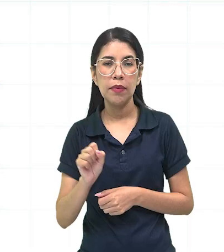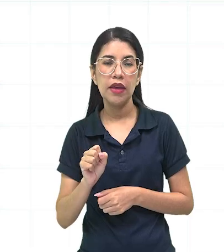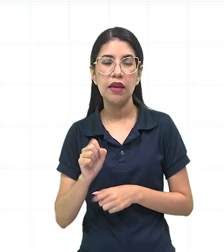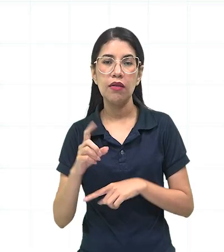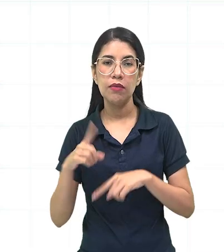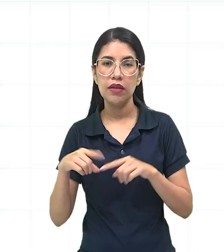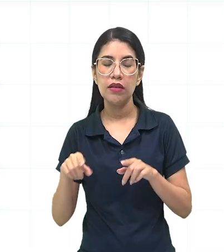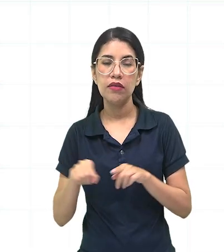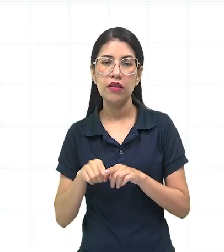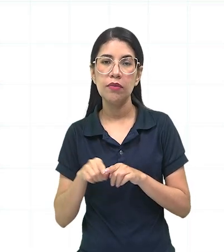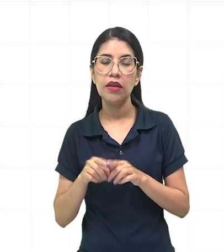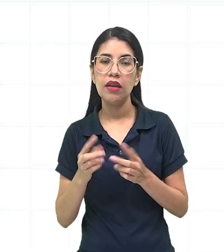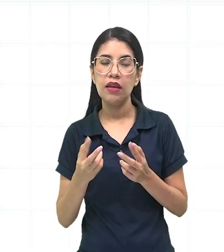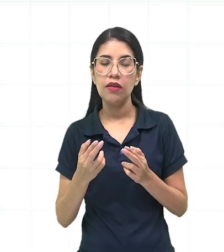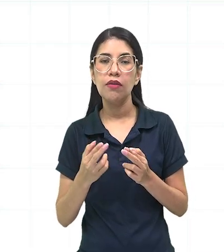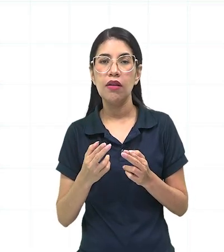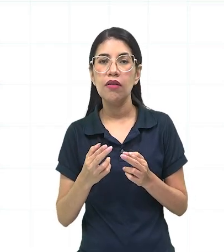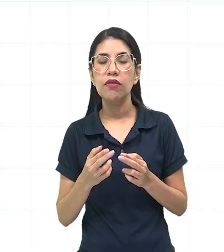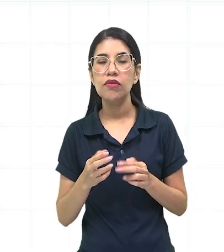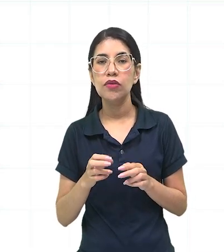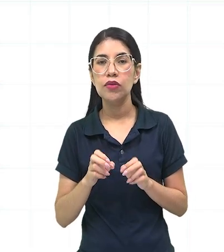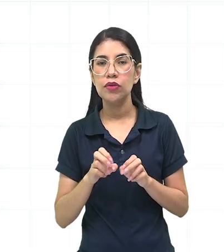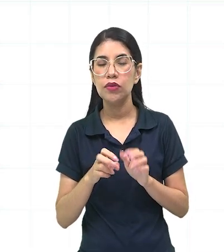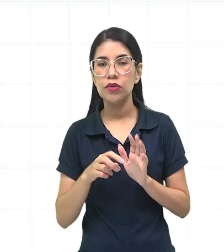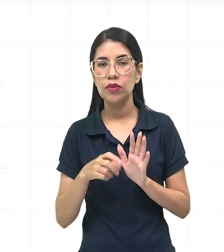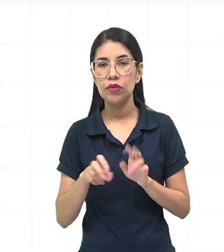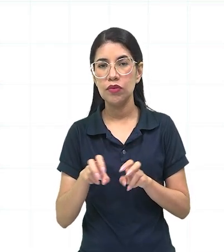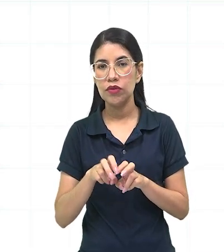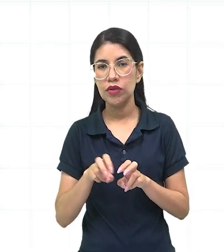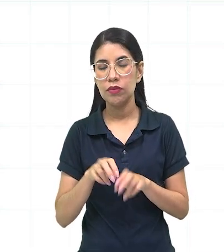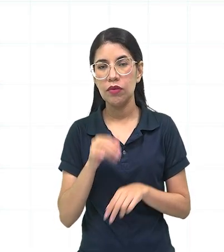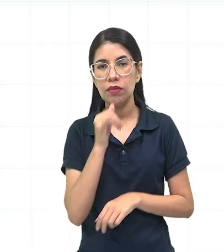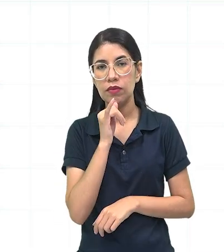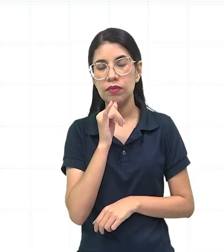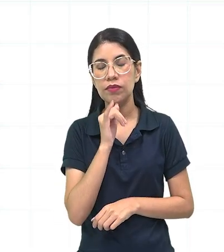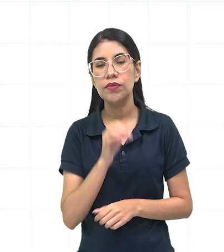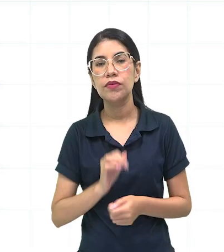característica que ele partilha com os esportes que citei para vocês.